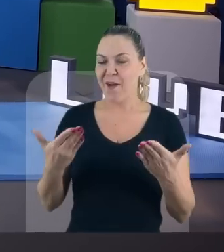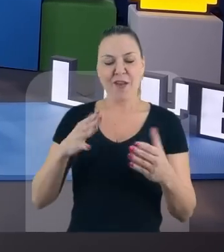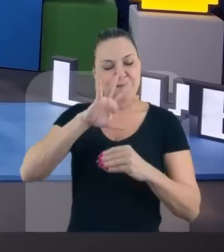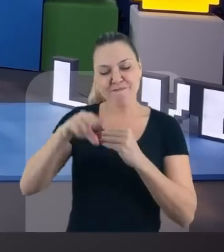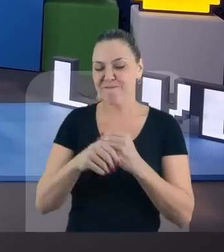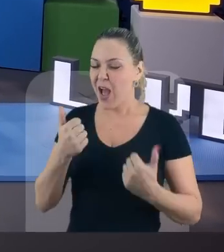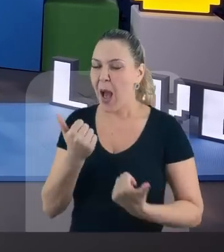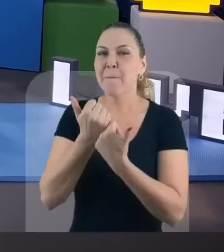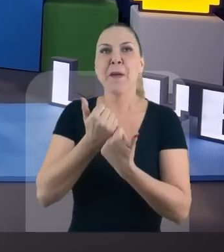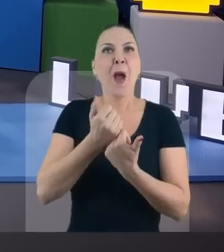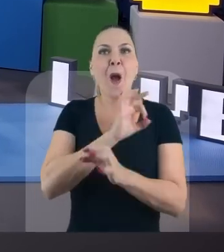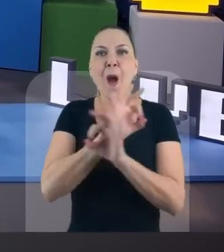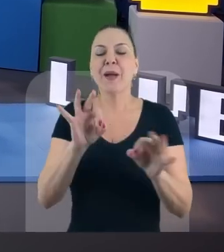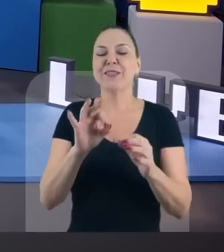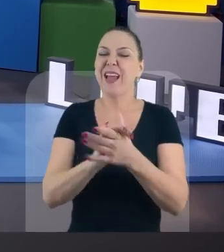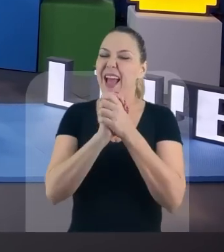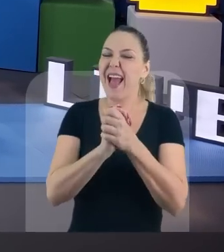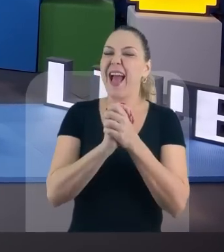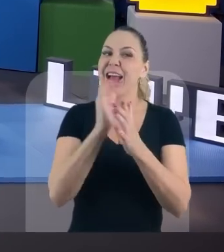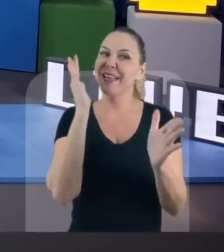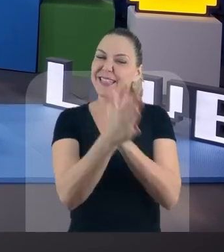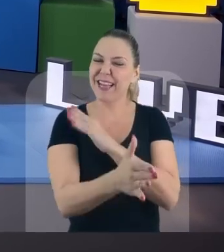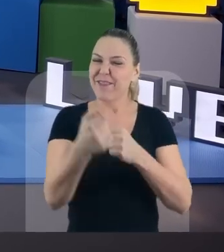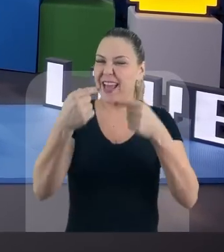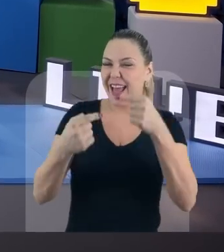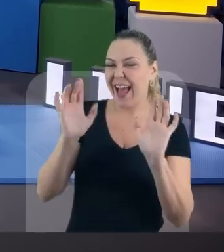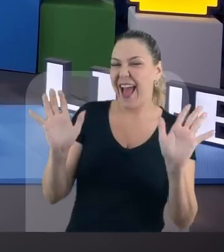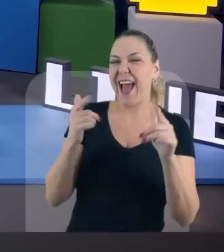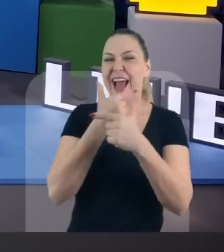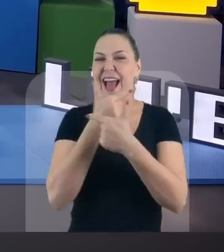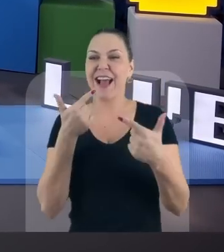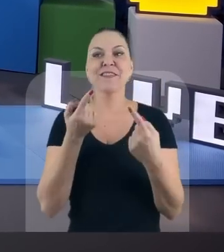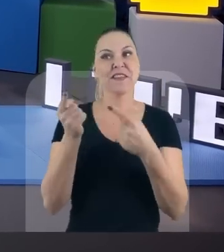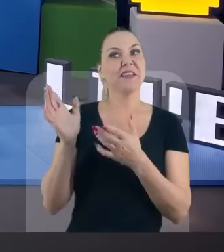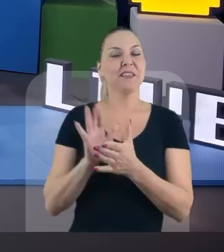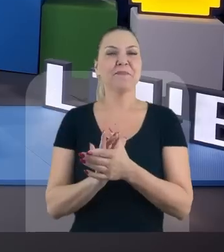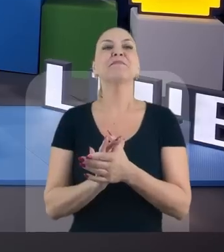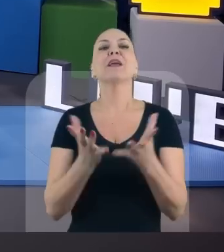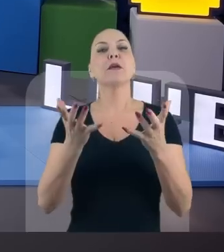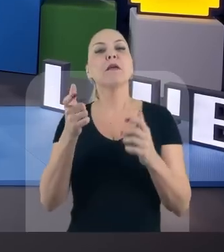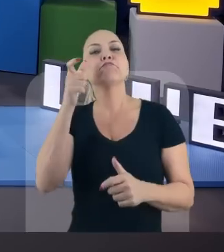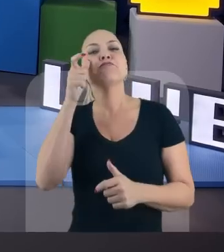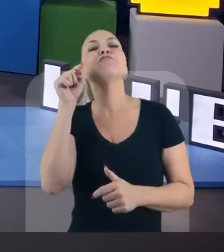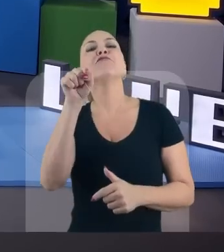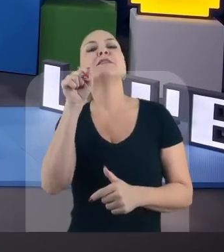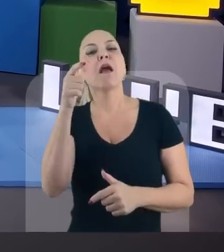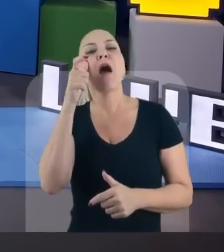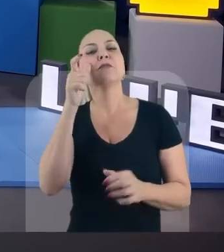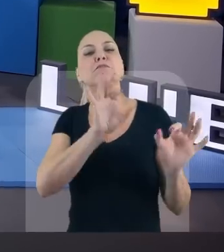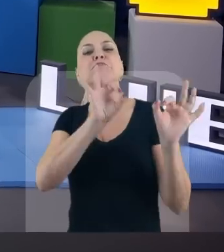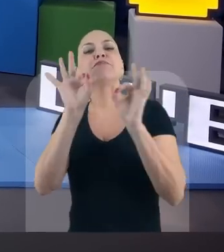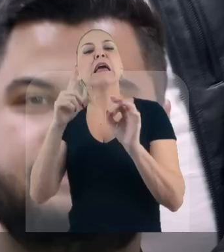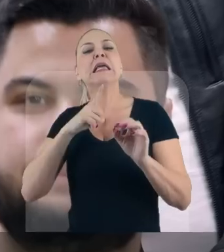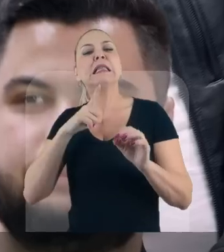vai somar muito com a gente. Valeu, escapei da polêmica. E eu quero dizer também a quem está nos assistindo, né, você que